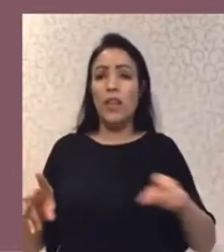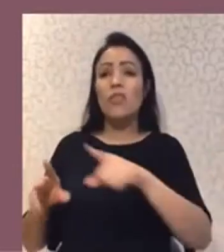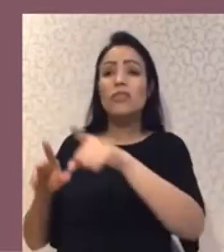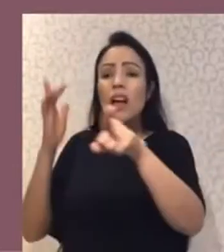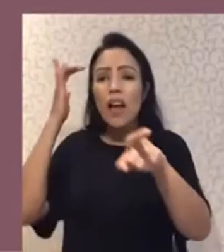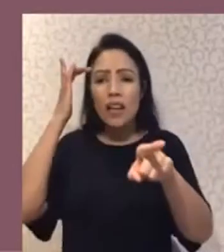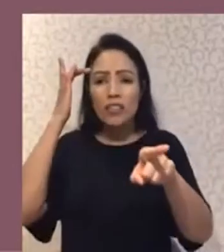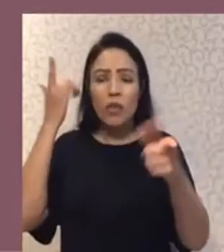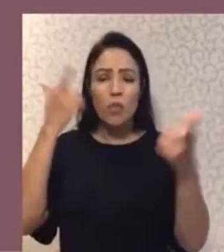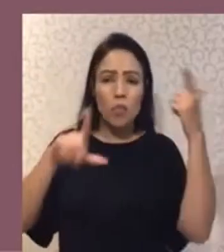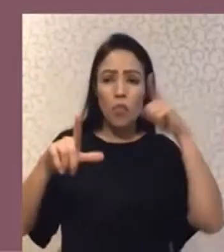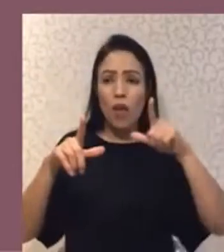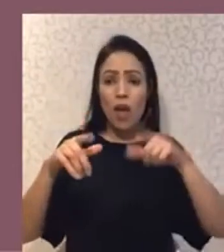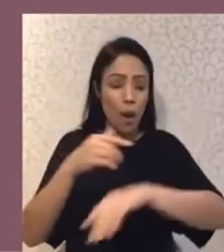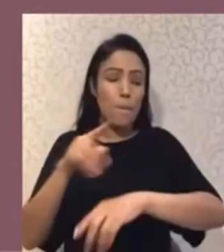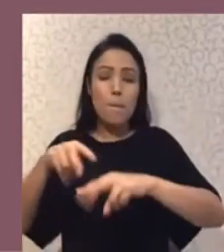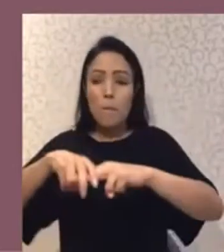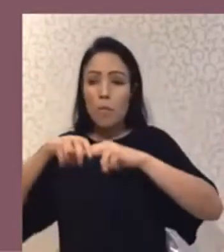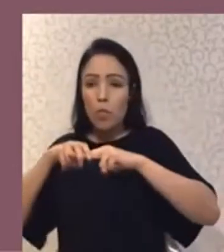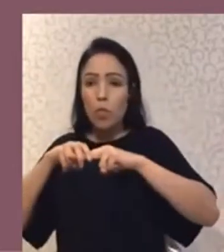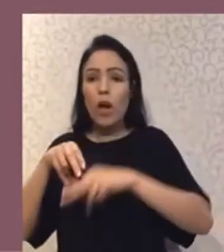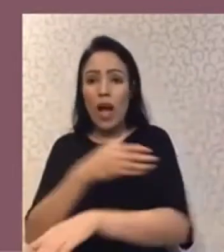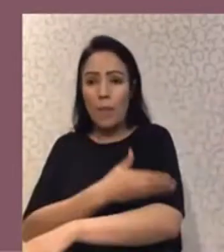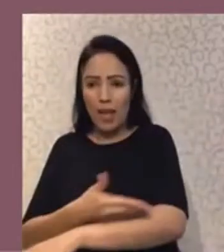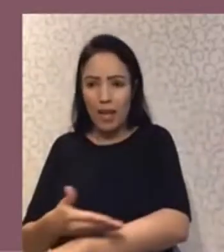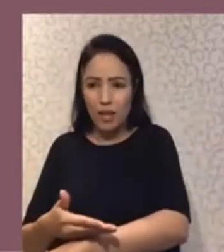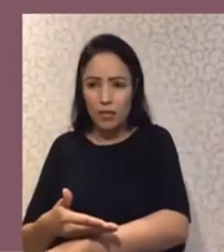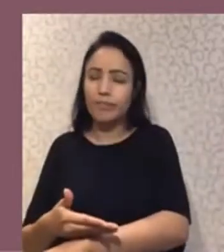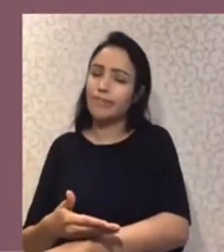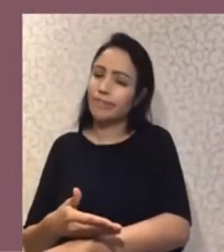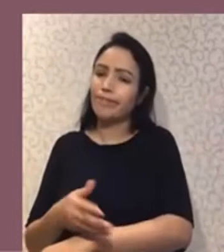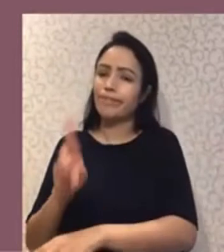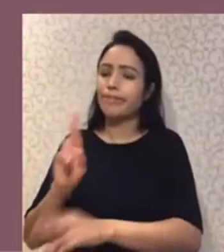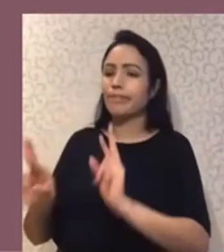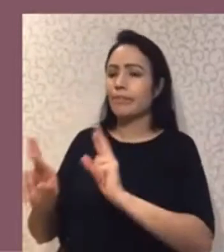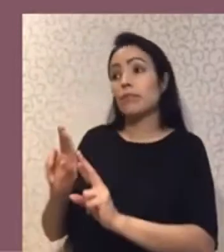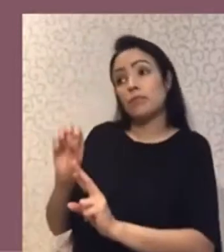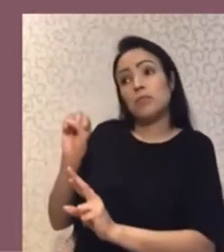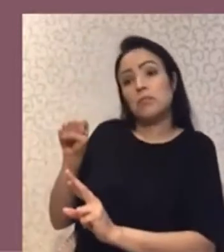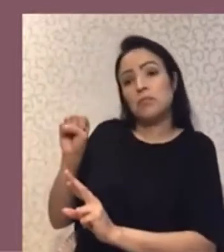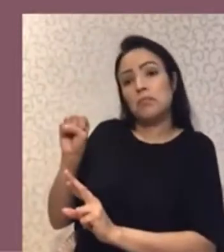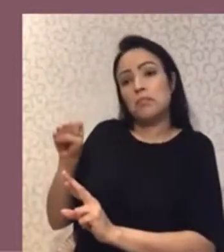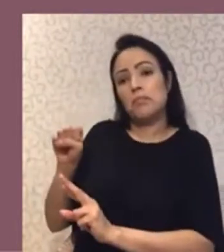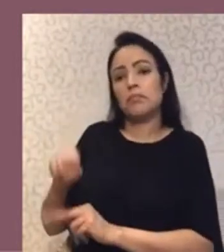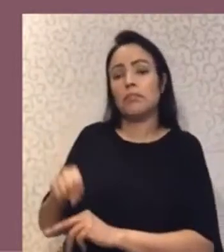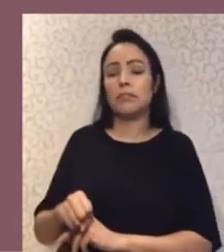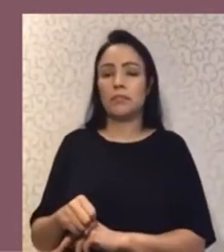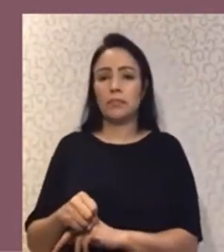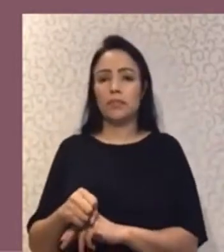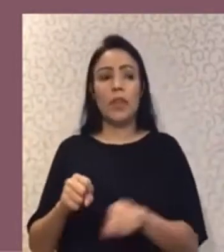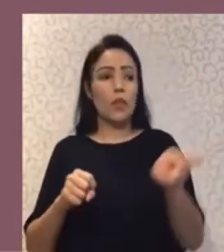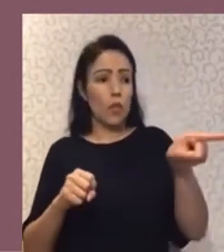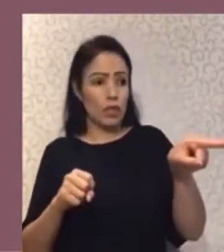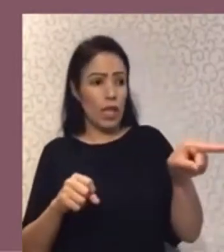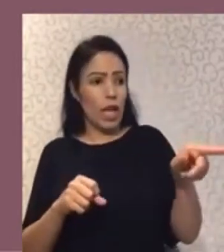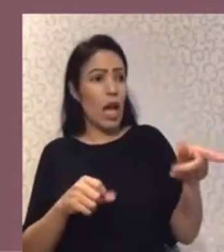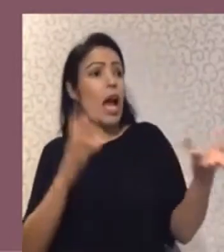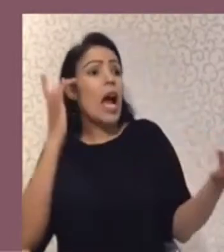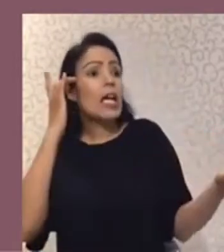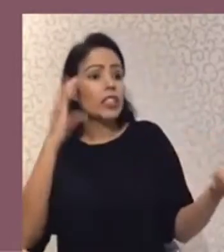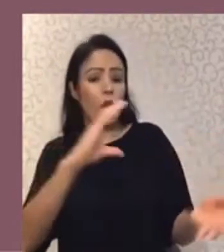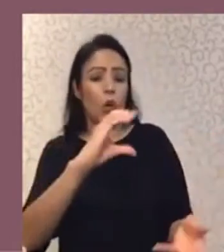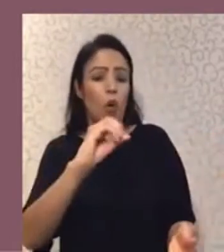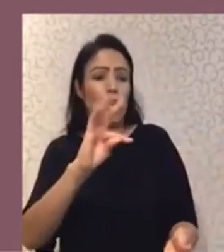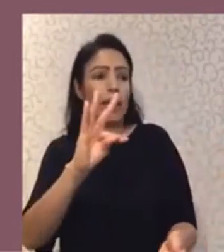branco? Né? Todos eles respondem que sim. Logo depois eu pergunto, você é a favor das cotas? E as